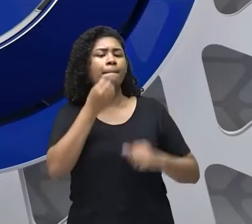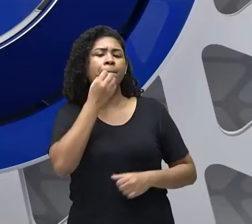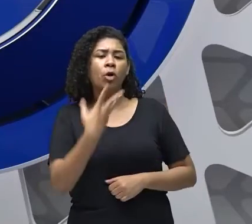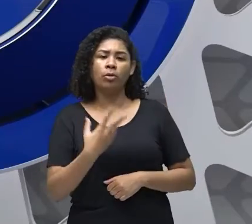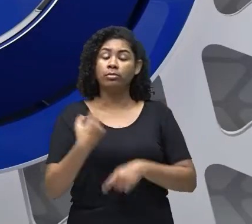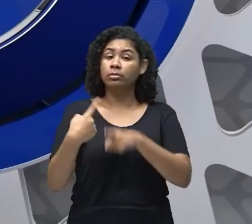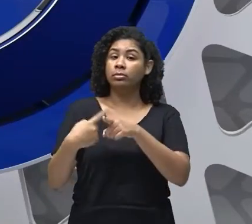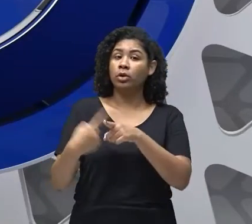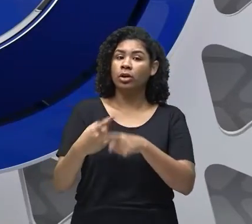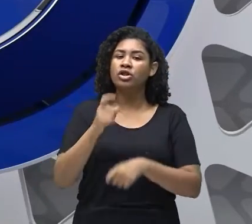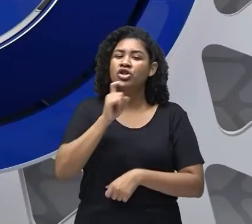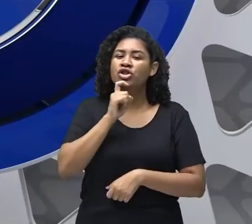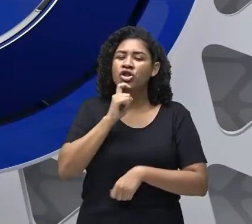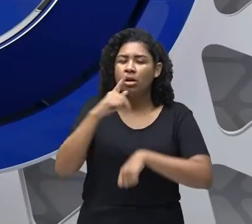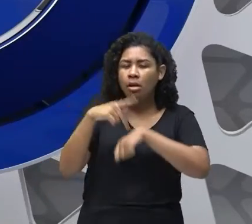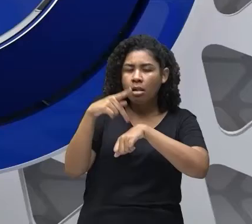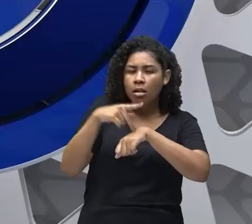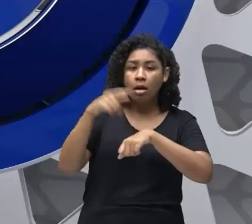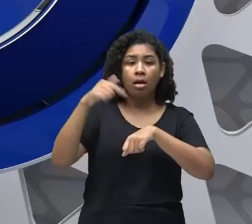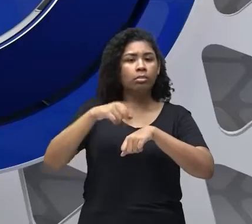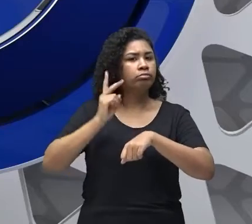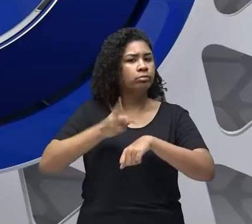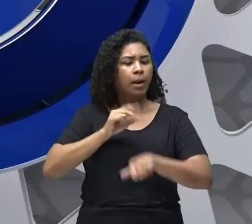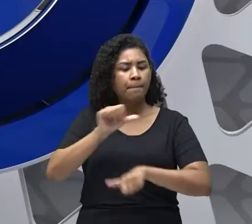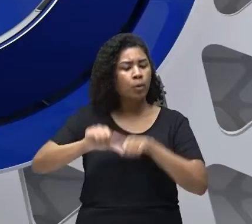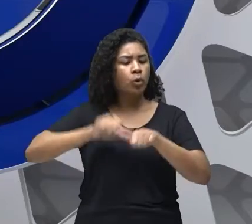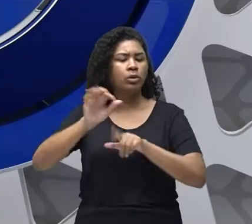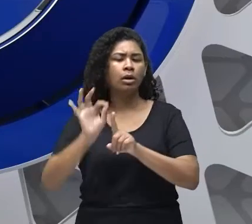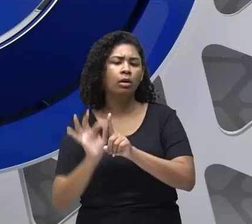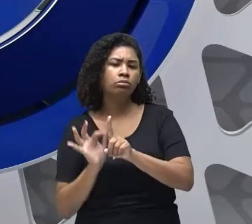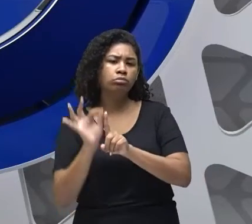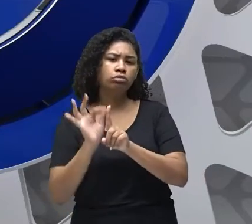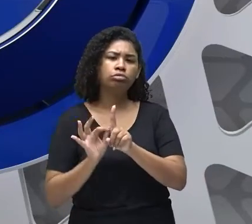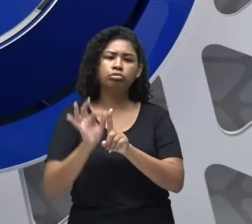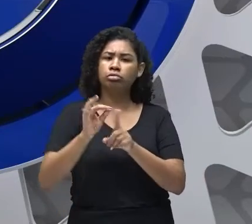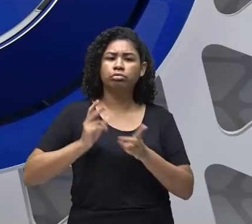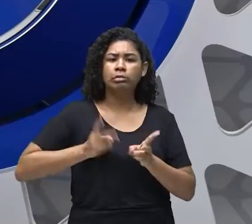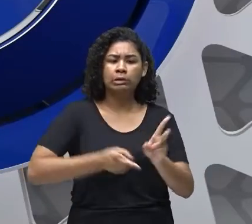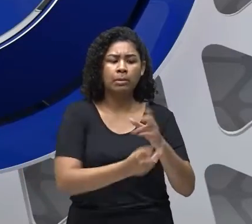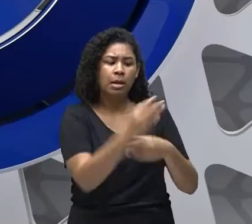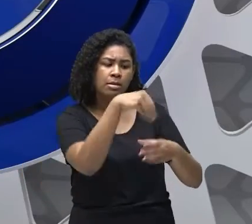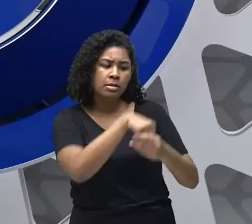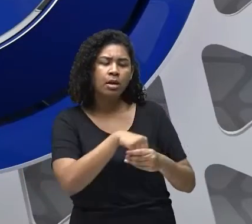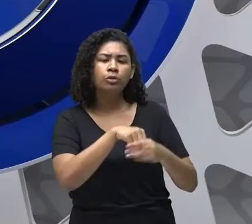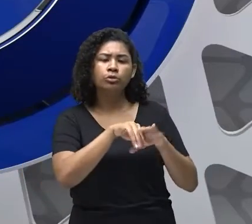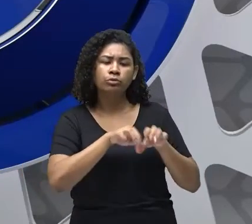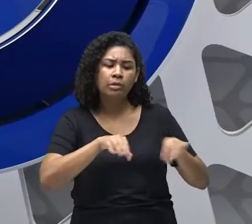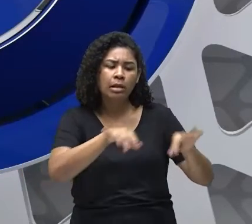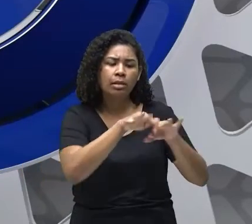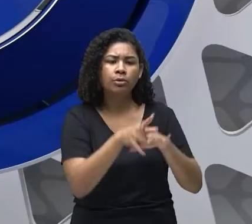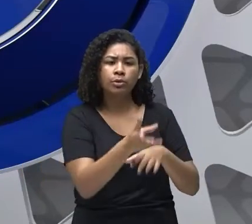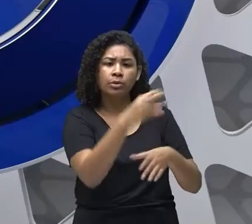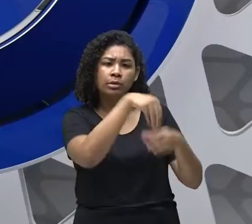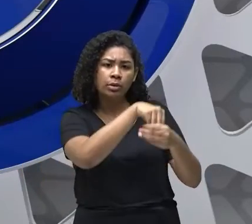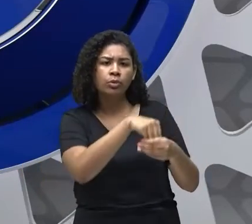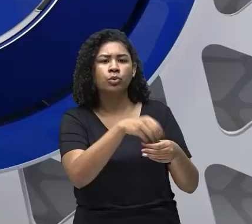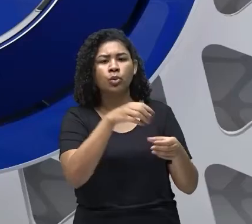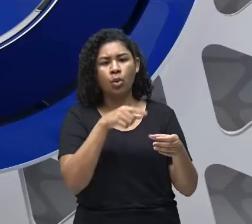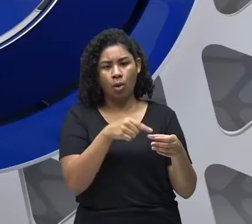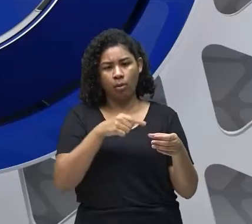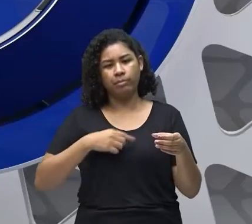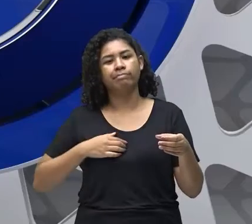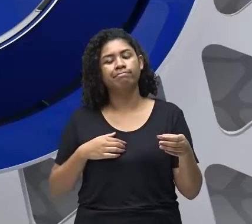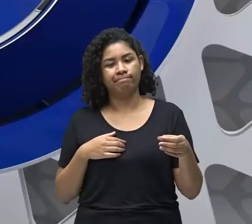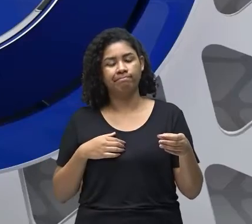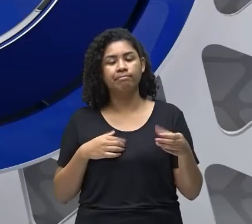vai derretendo, ele vai trocando essa temperatura em todo o líquido presente dentro daquele copo, tá bom? E